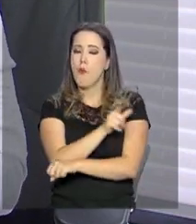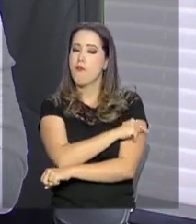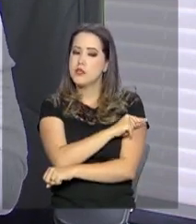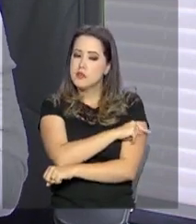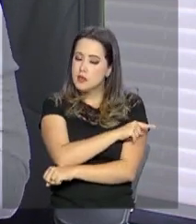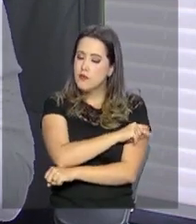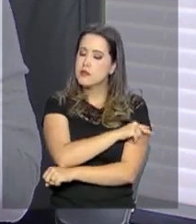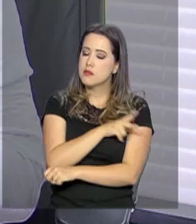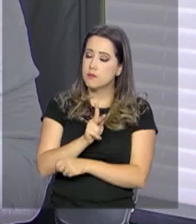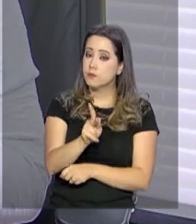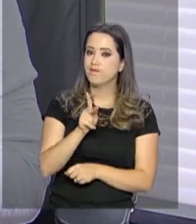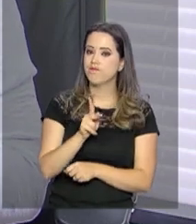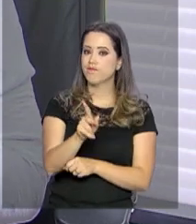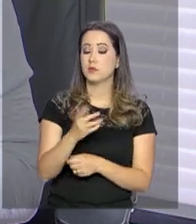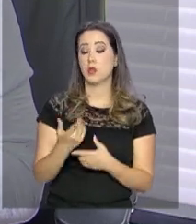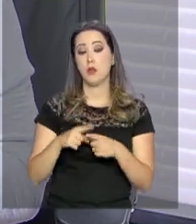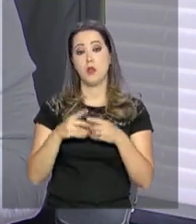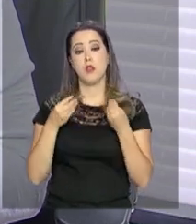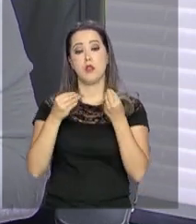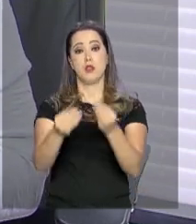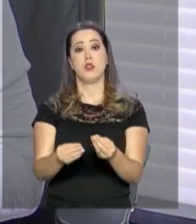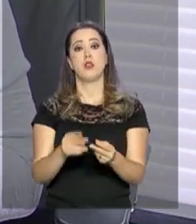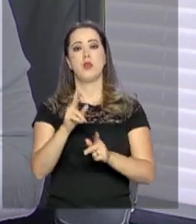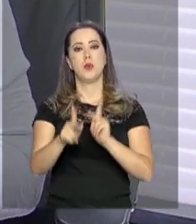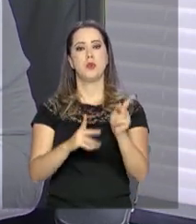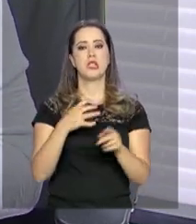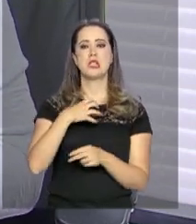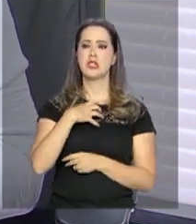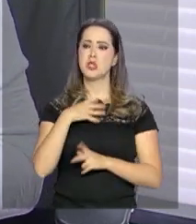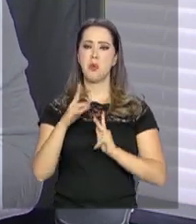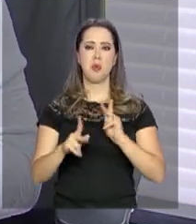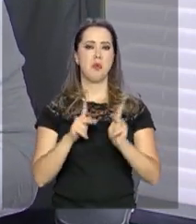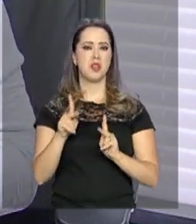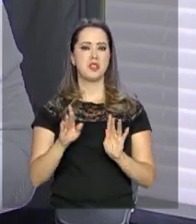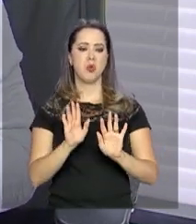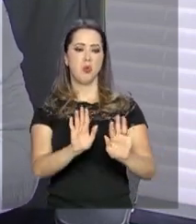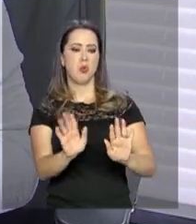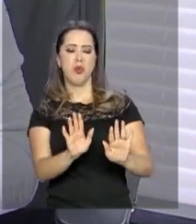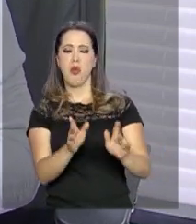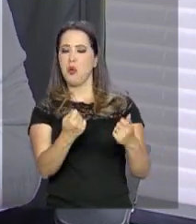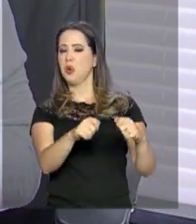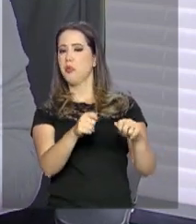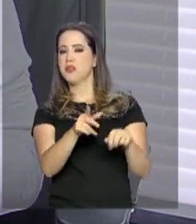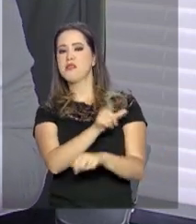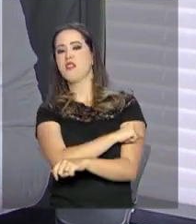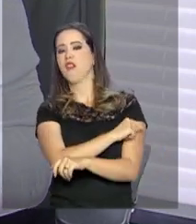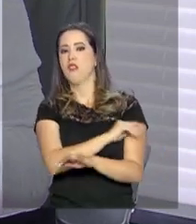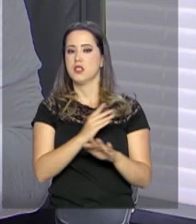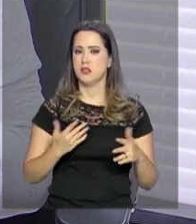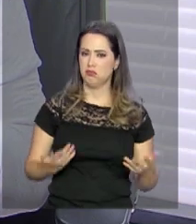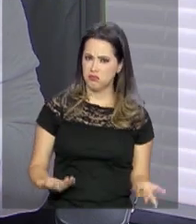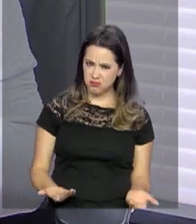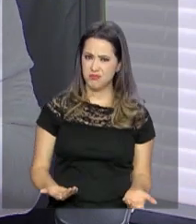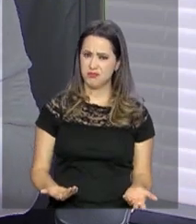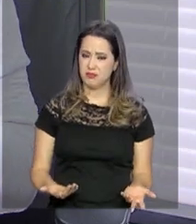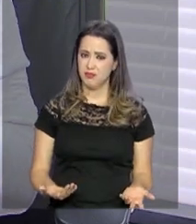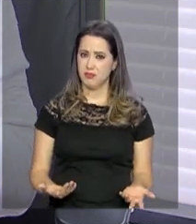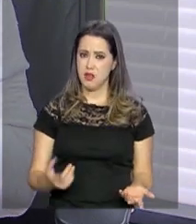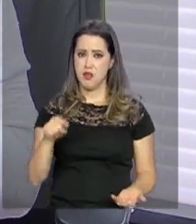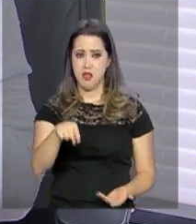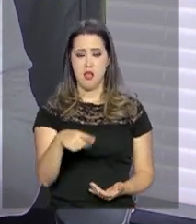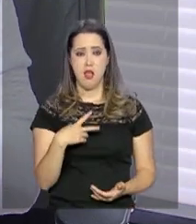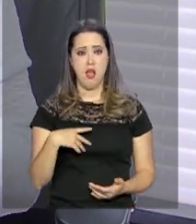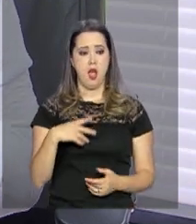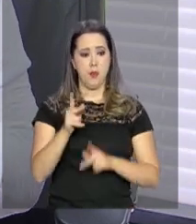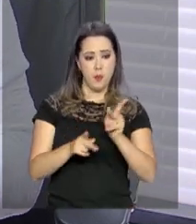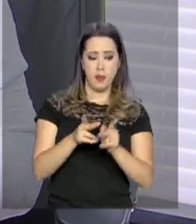muitas doenças, trouxe para a população uma falsa sensação de segurança. Ou seja, a população nunca